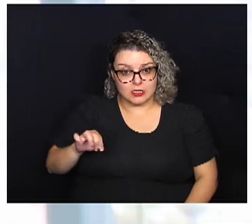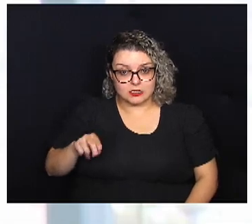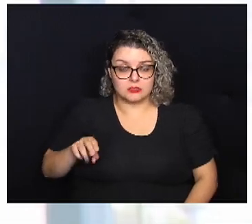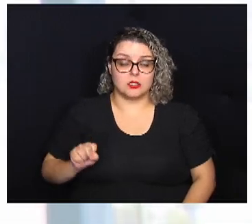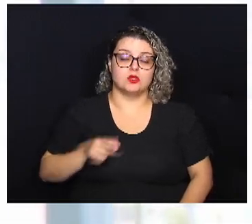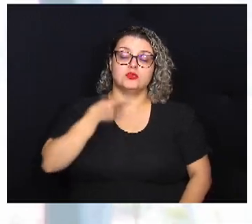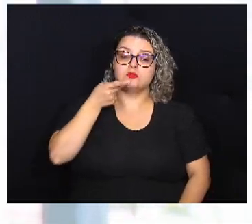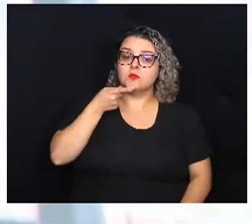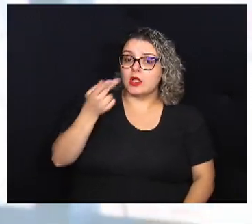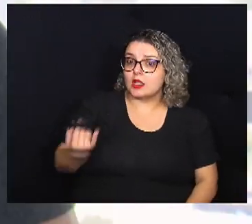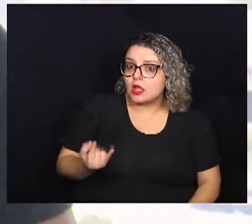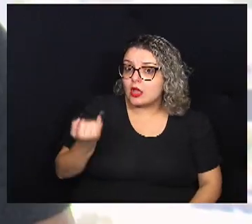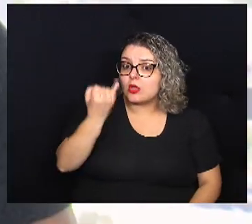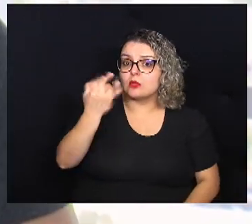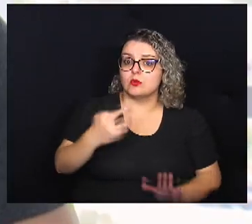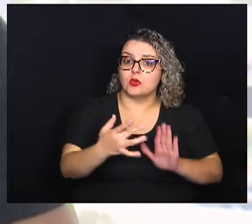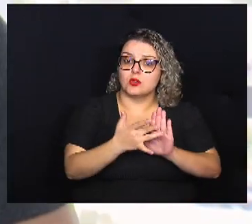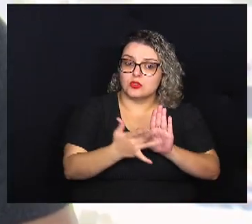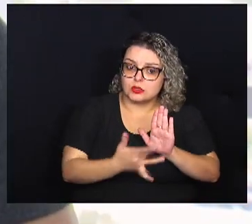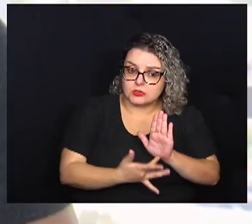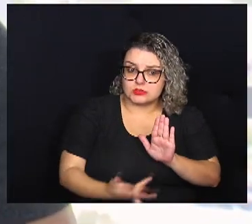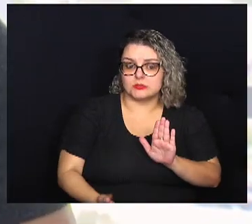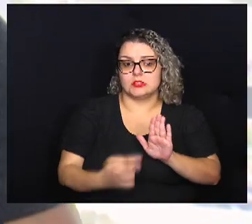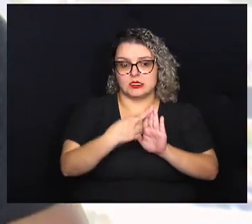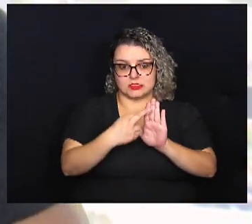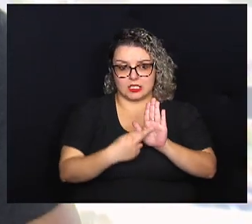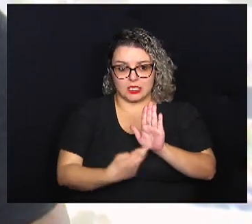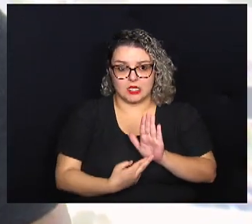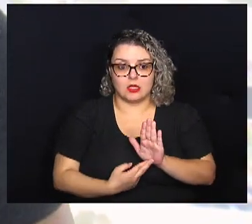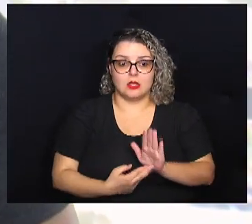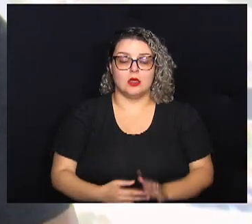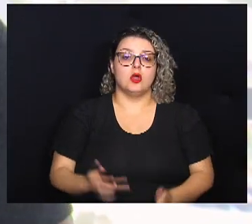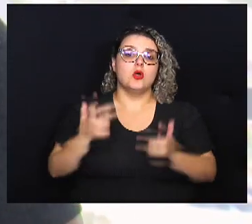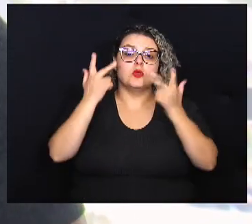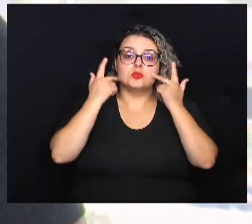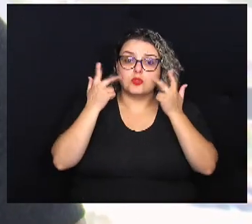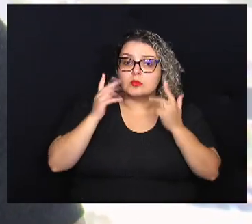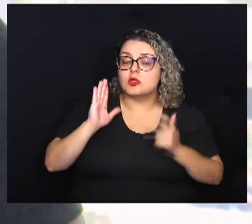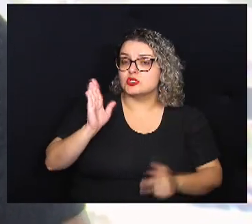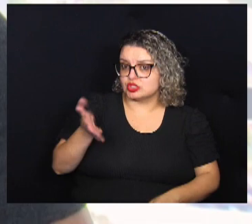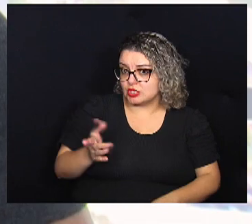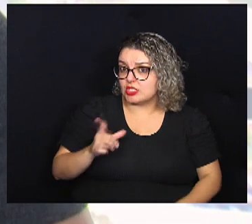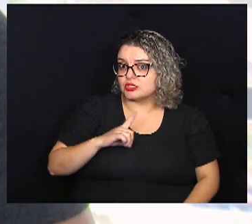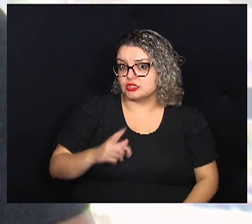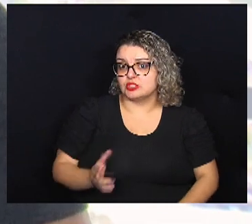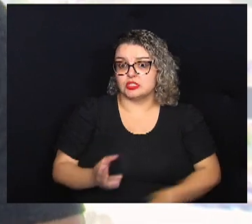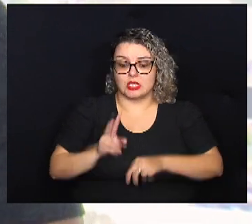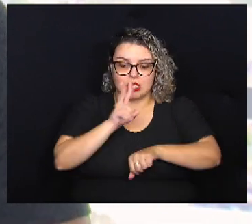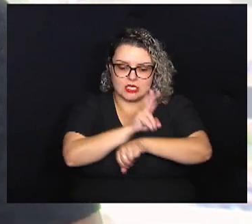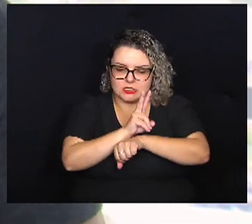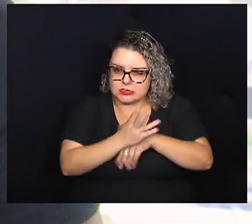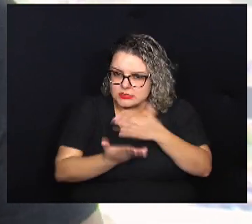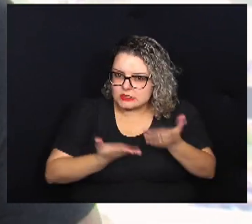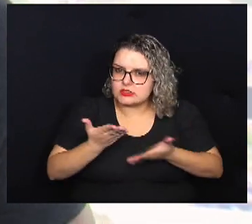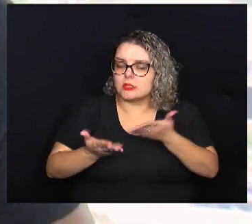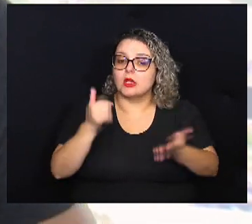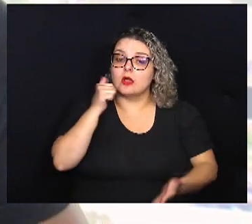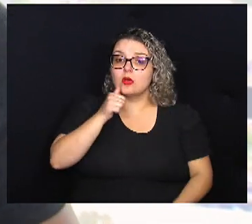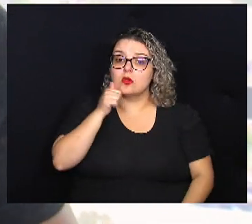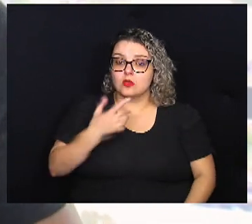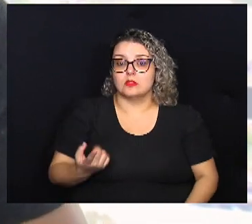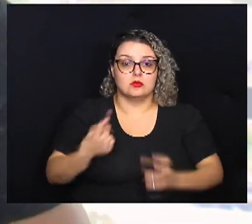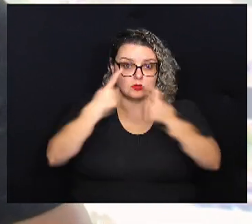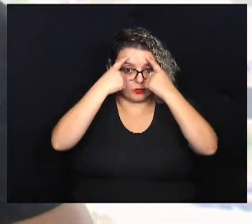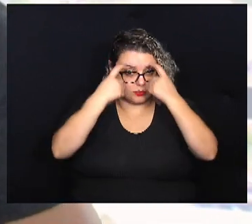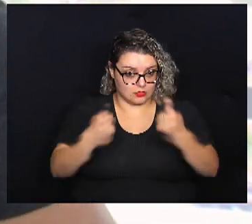a importância do protocolo. É uma situação que normalmente a gente já tinha todo esse cuidado com as mulheres, com a questão da violência,